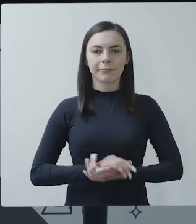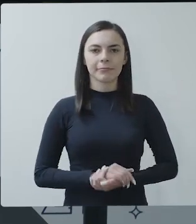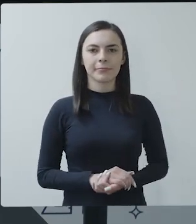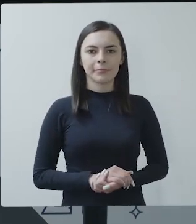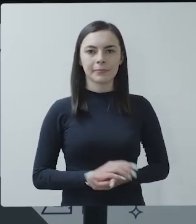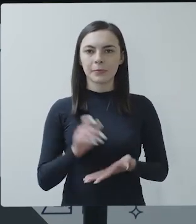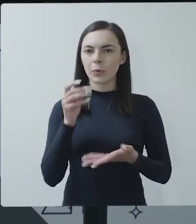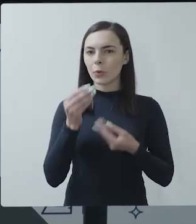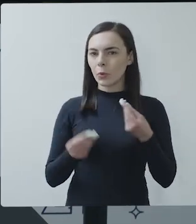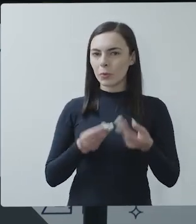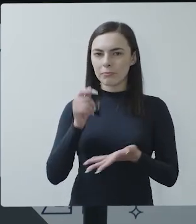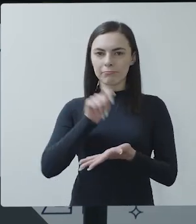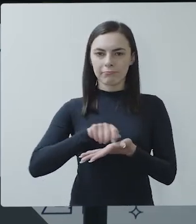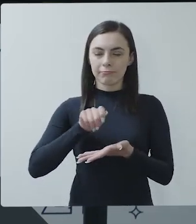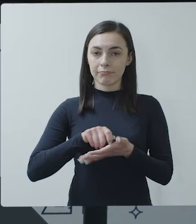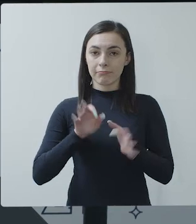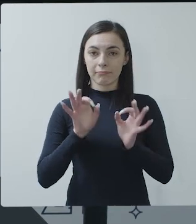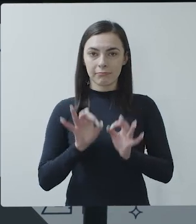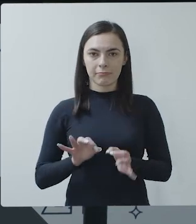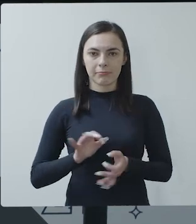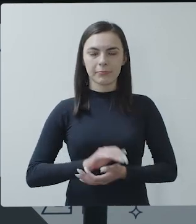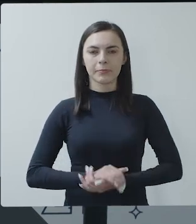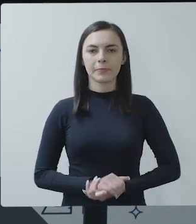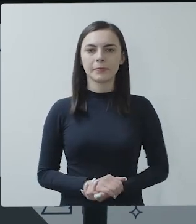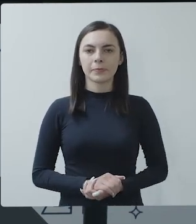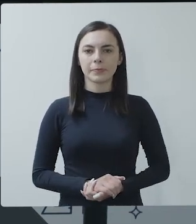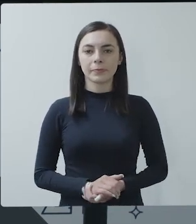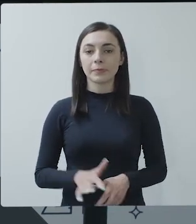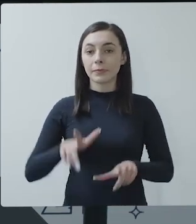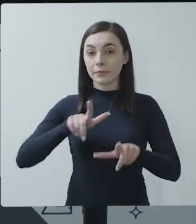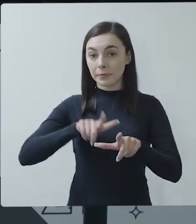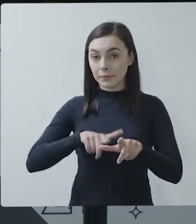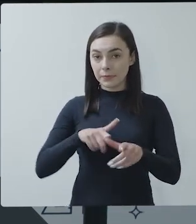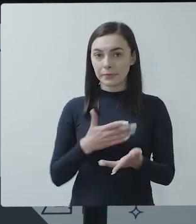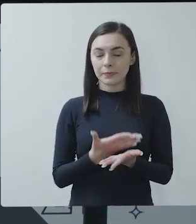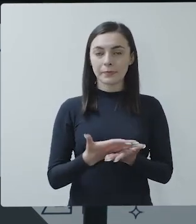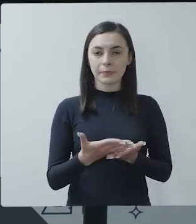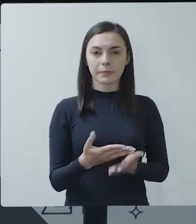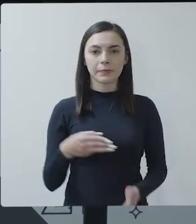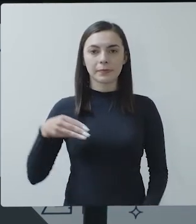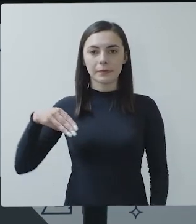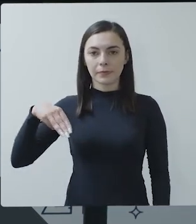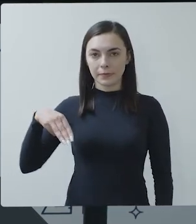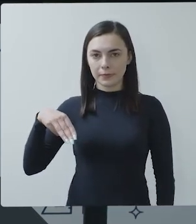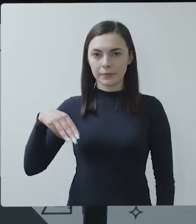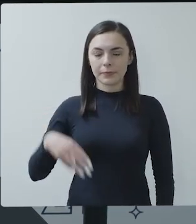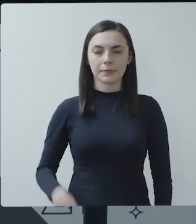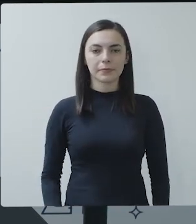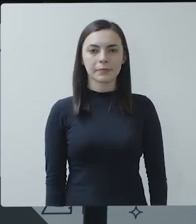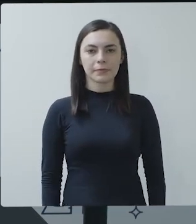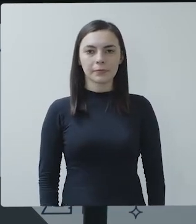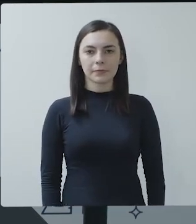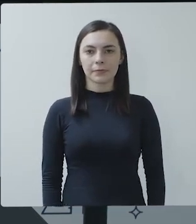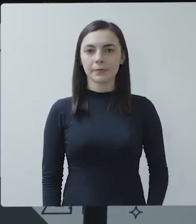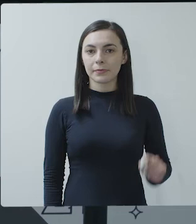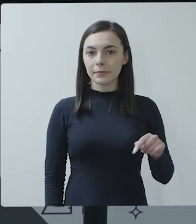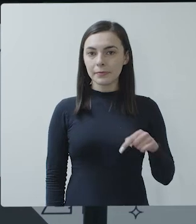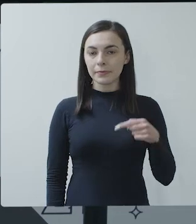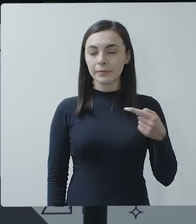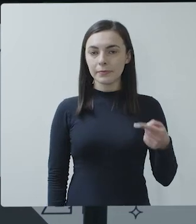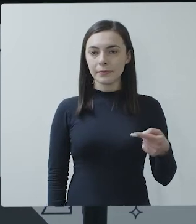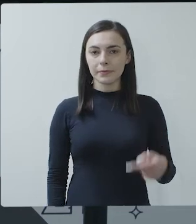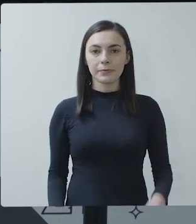Aqui para cá, a escrita da palavra correta. Começa com a letra M, depois